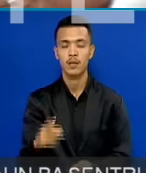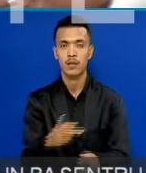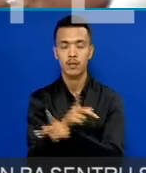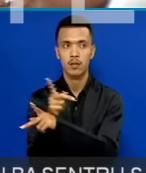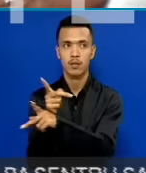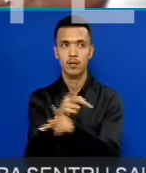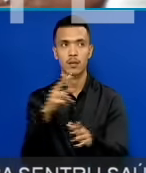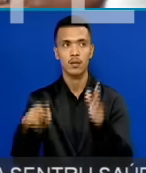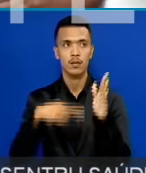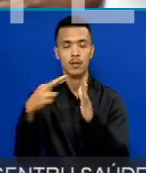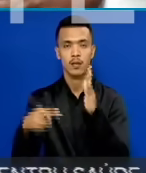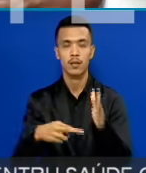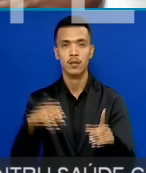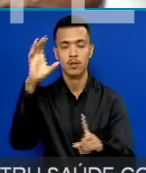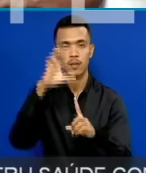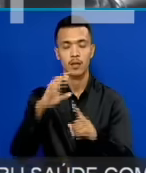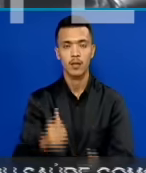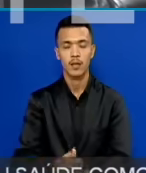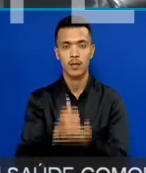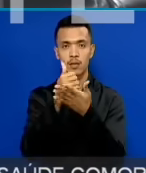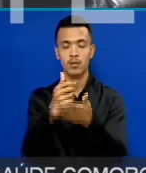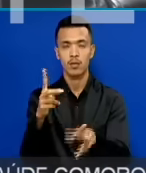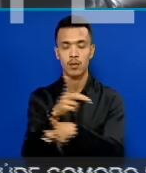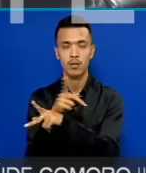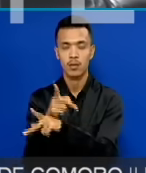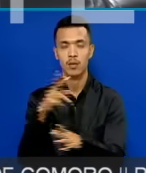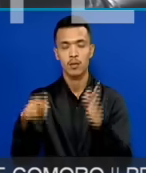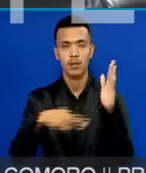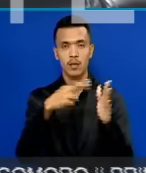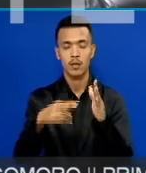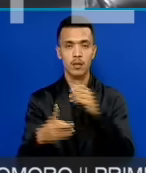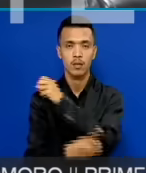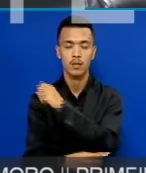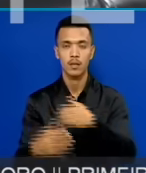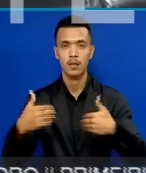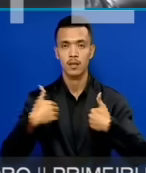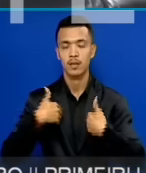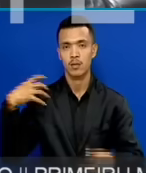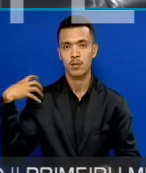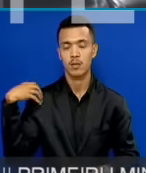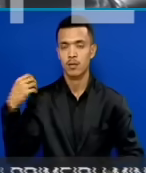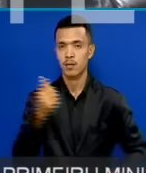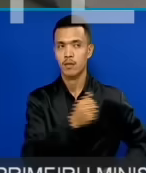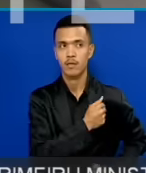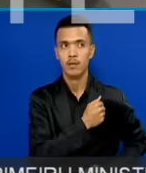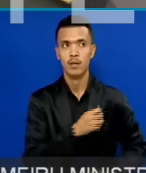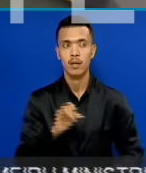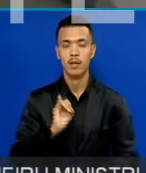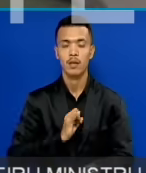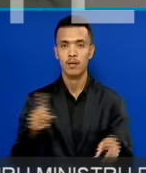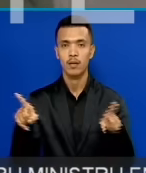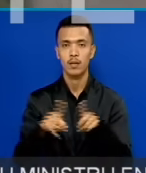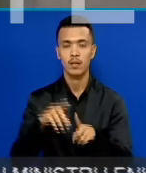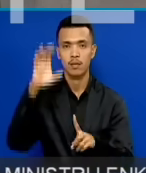assegura ordem no serviço de comando atribui, onde assegura ordem no disciplina e instituição FFDTL. Ao mudar, comandante Unidade